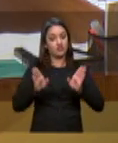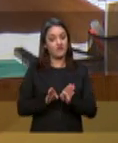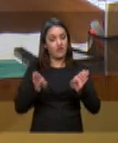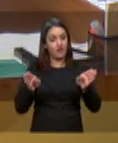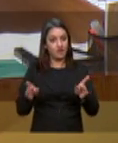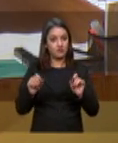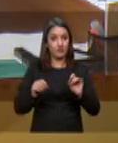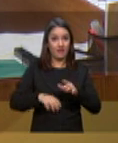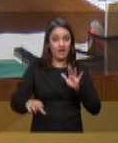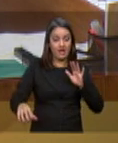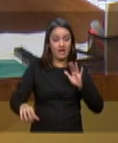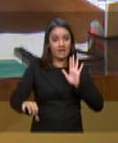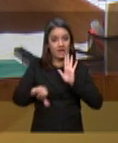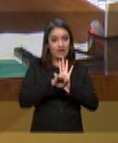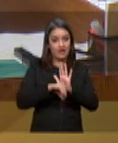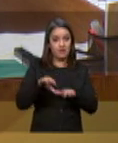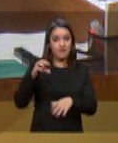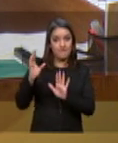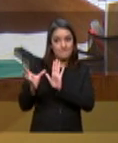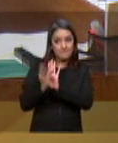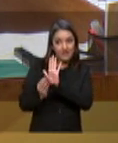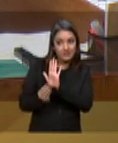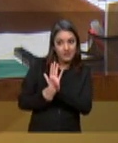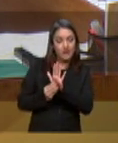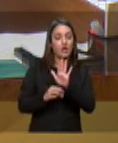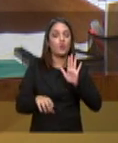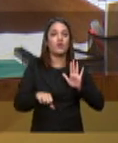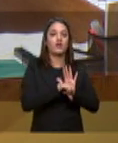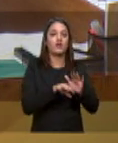crimes materiais e formais tratados na Lei